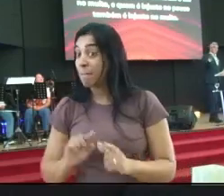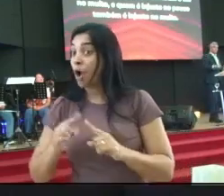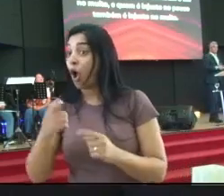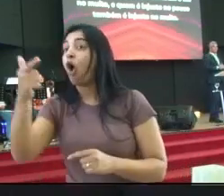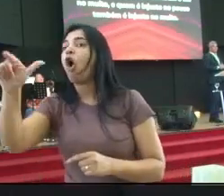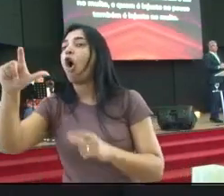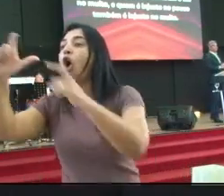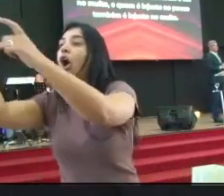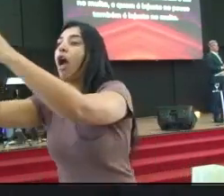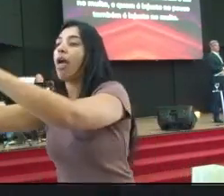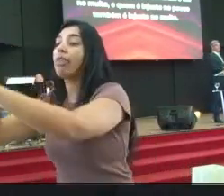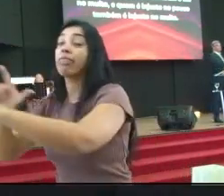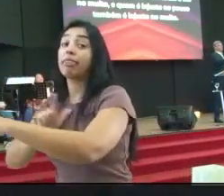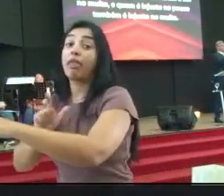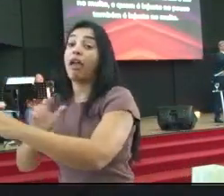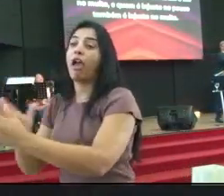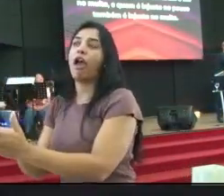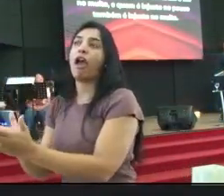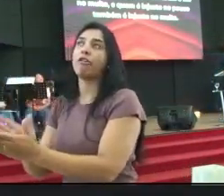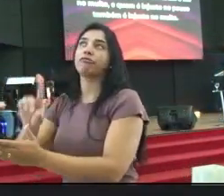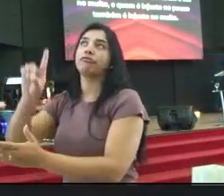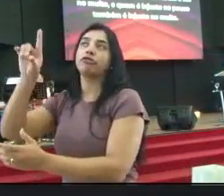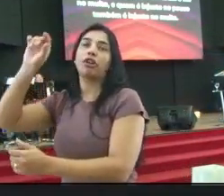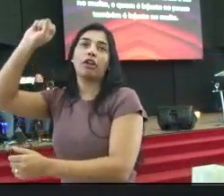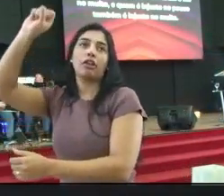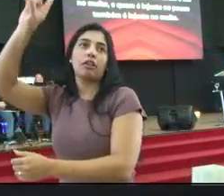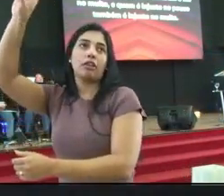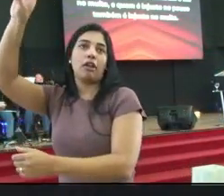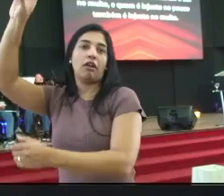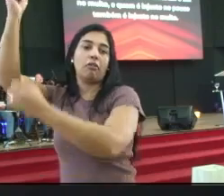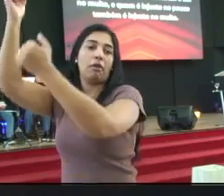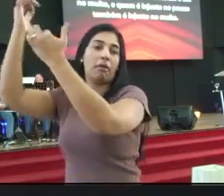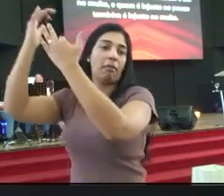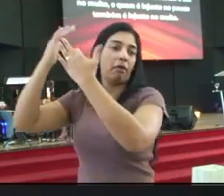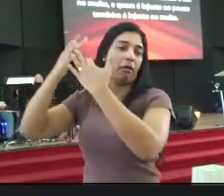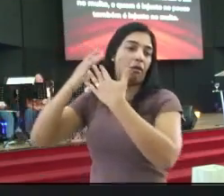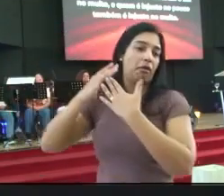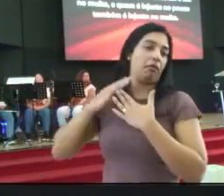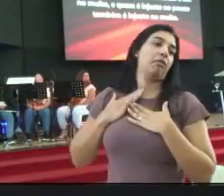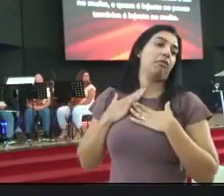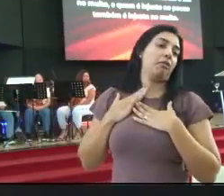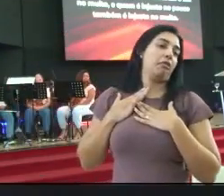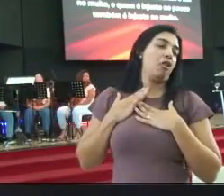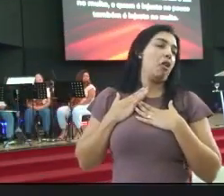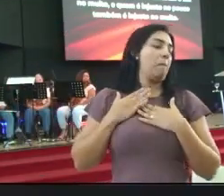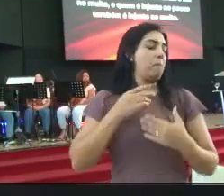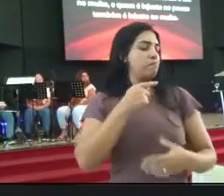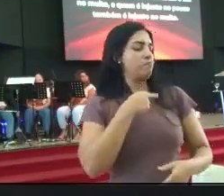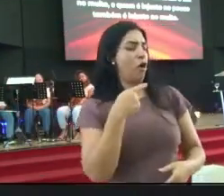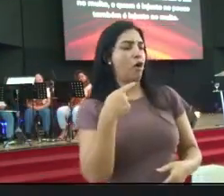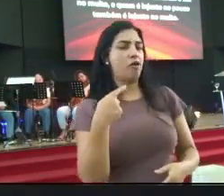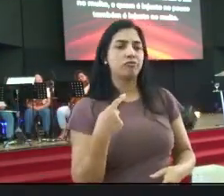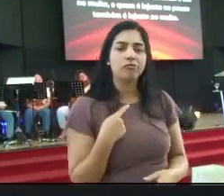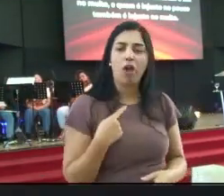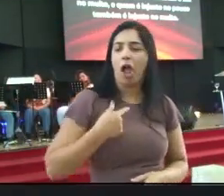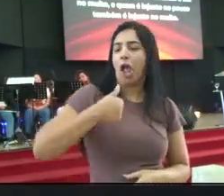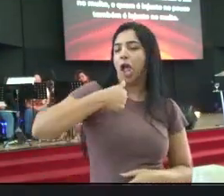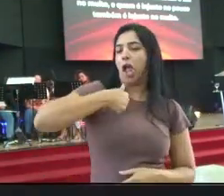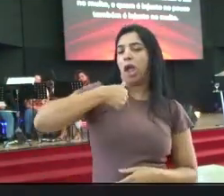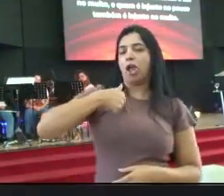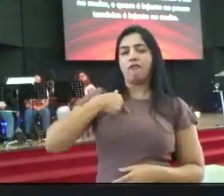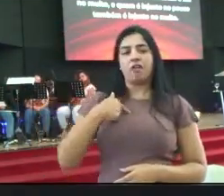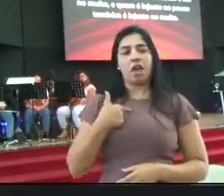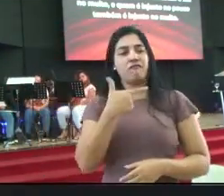Mas em outros lugares aí tem crentes que dizem assim: ao dia que Deus me abençoar, olha, pastor, no dia que eu